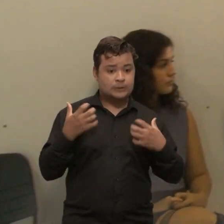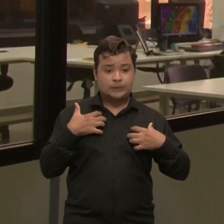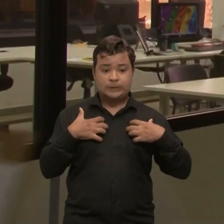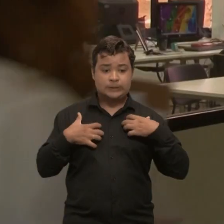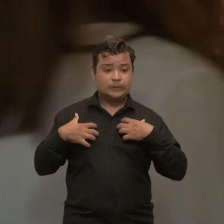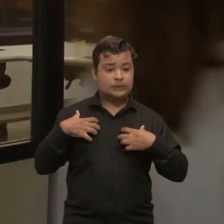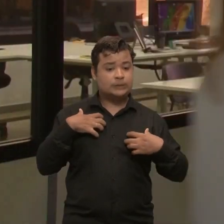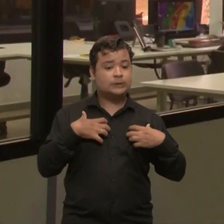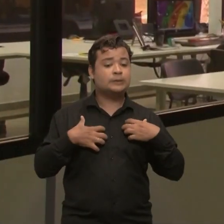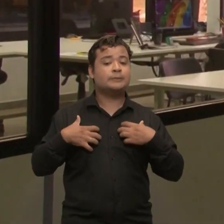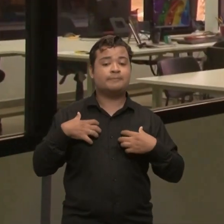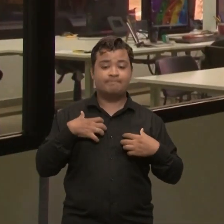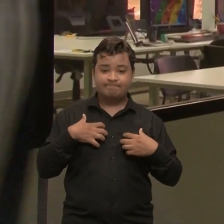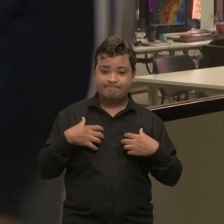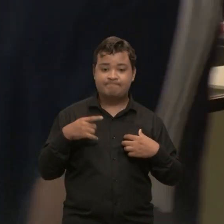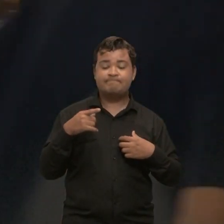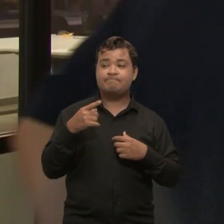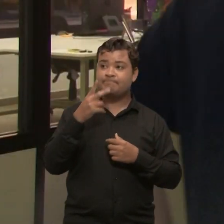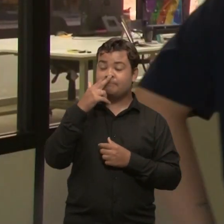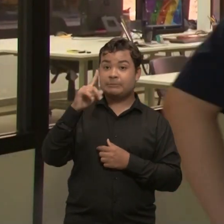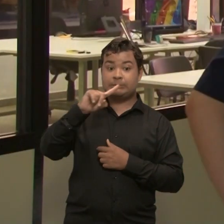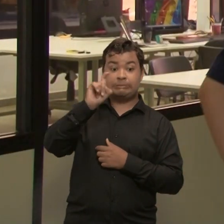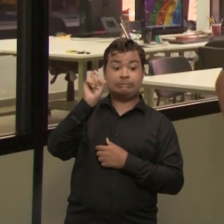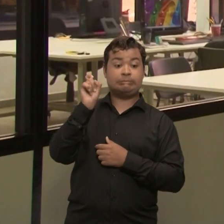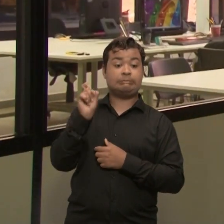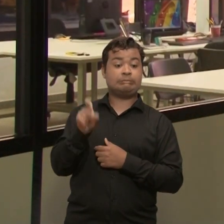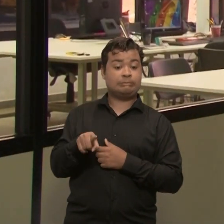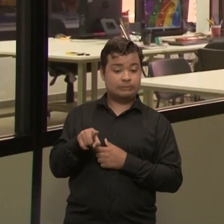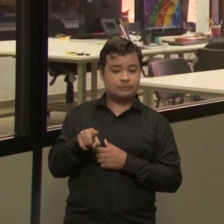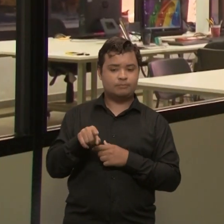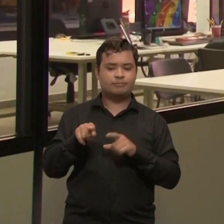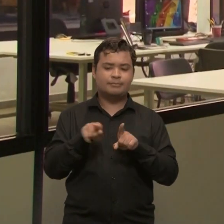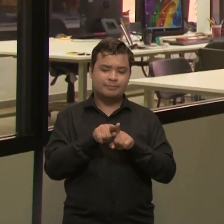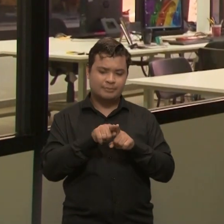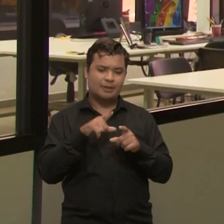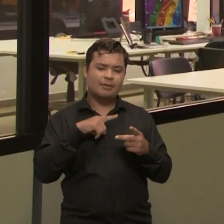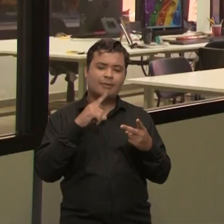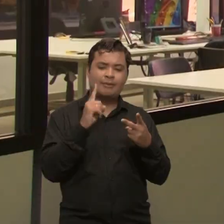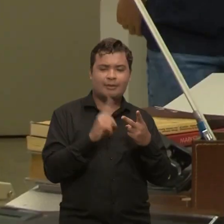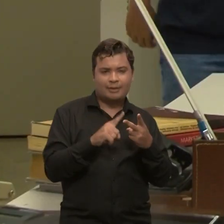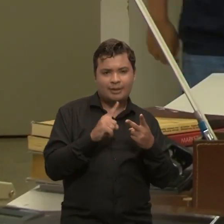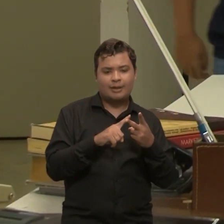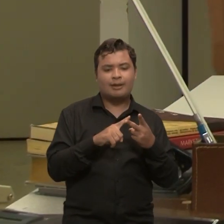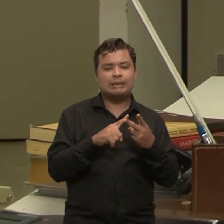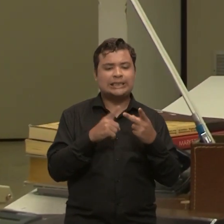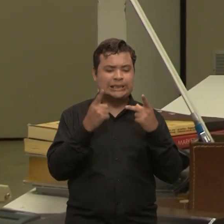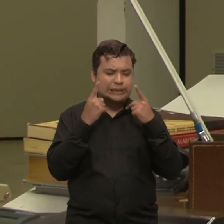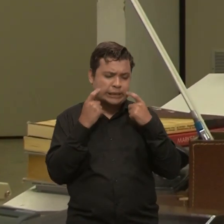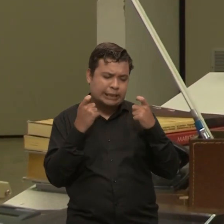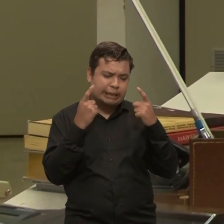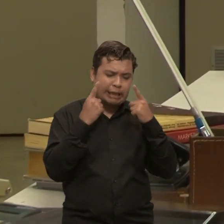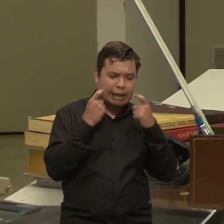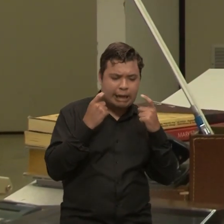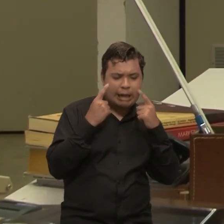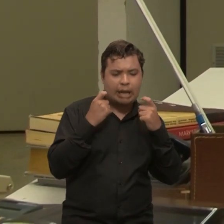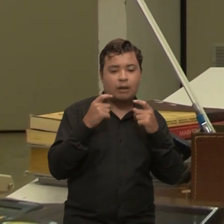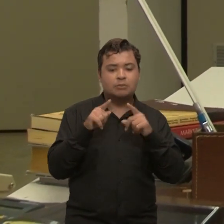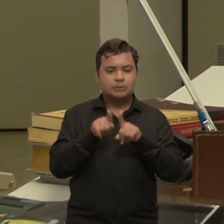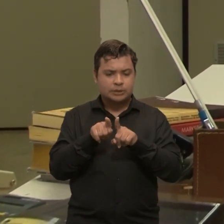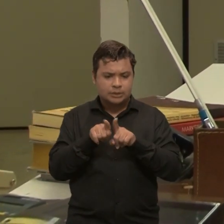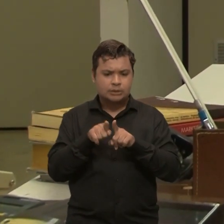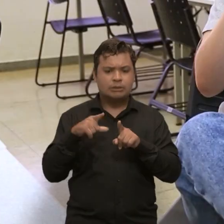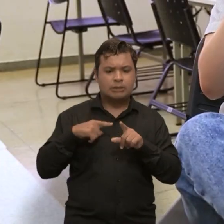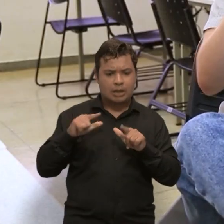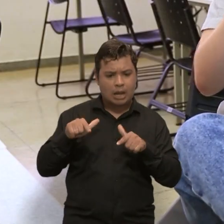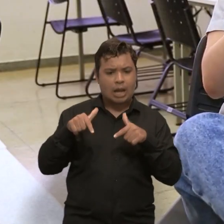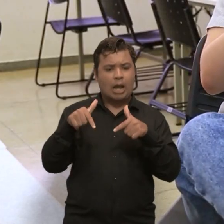curta, né, a grande pergunta, e também tem o drama, tem aquela ação, um pouco de ação, a